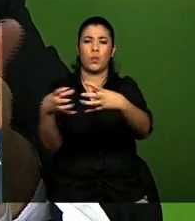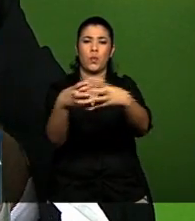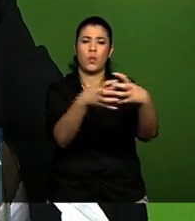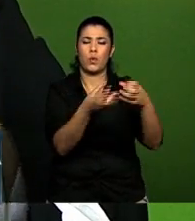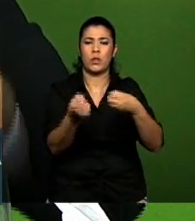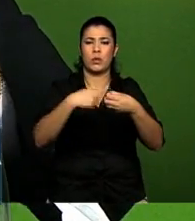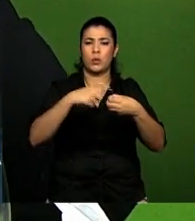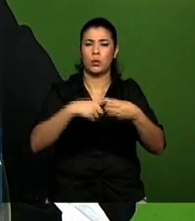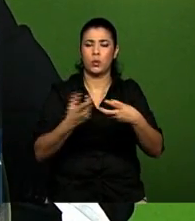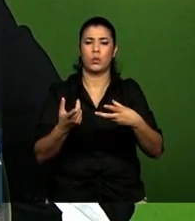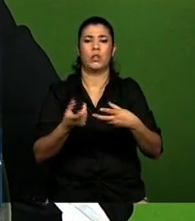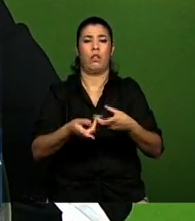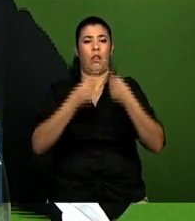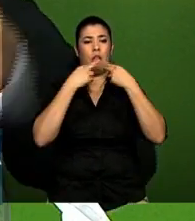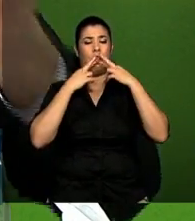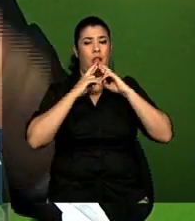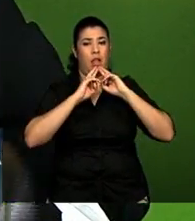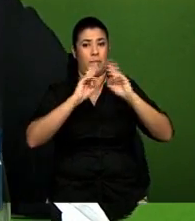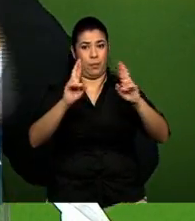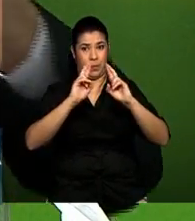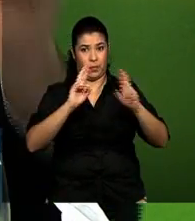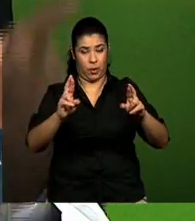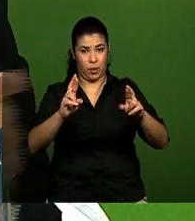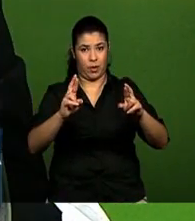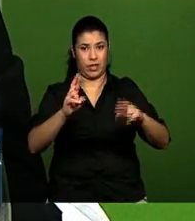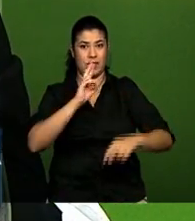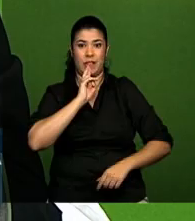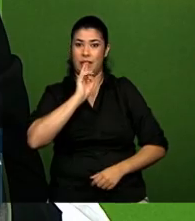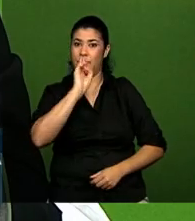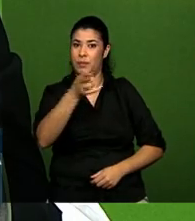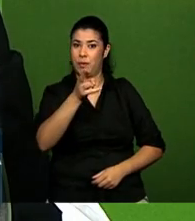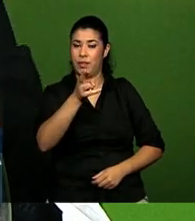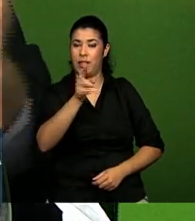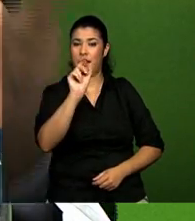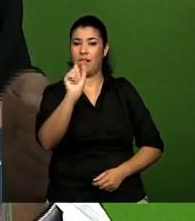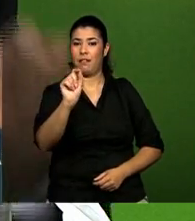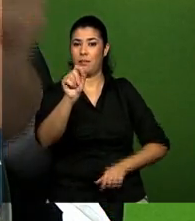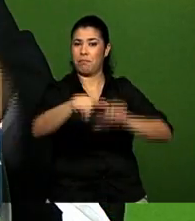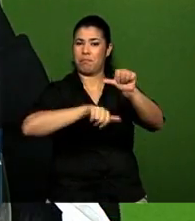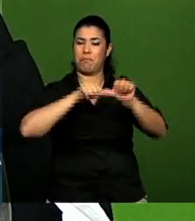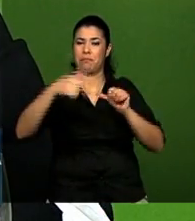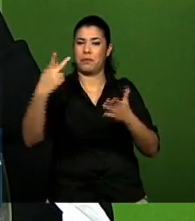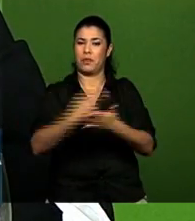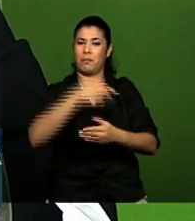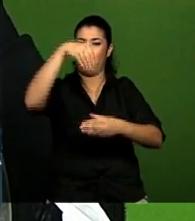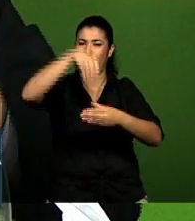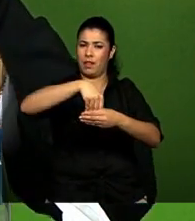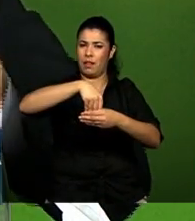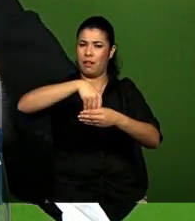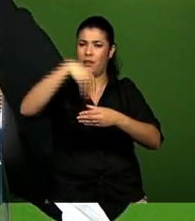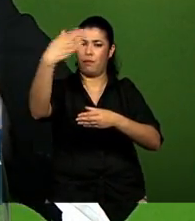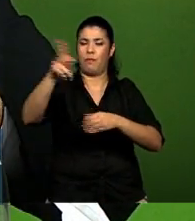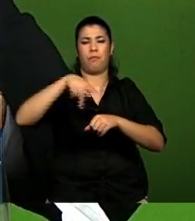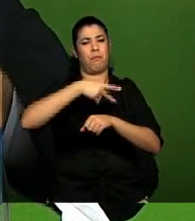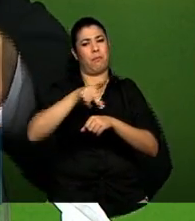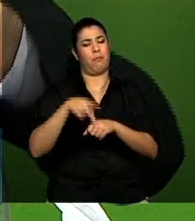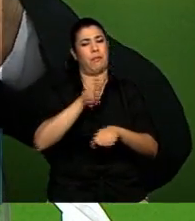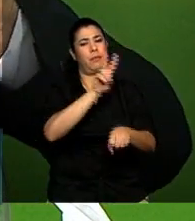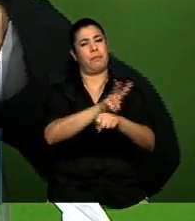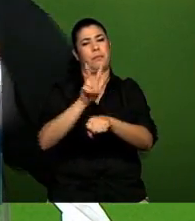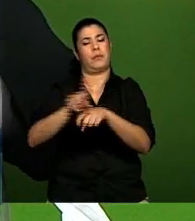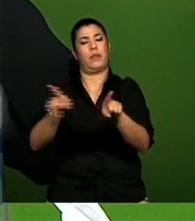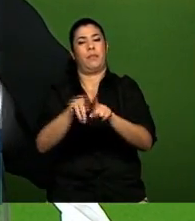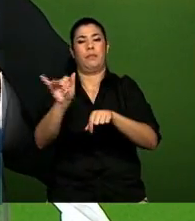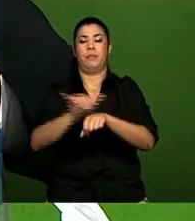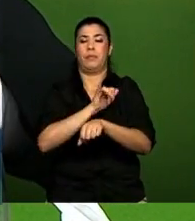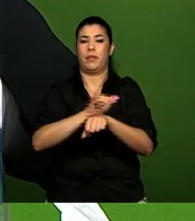conjunturais responder as mudanças de cenários externos e internos preservando mas